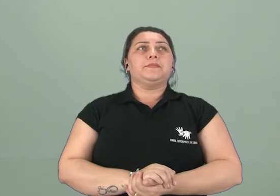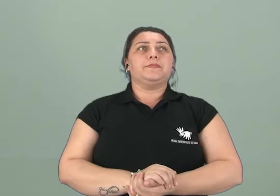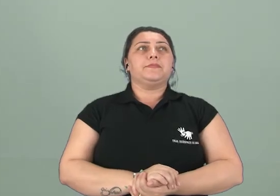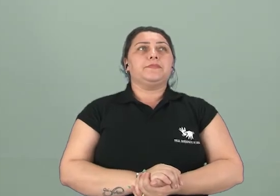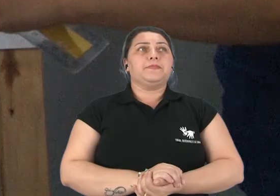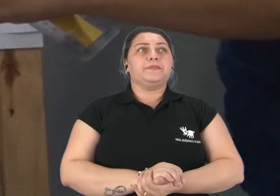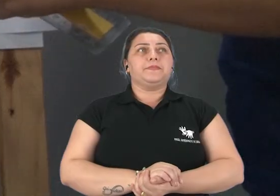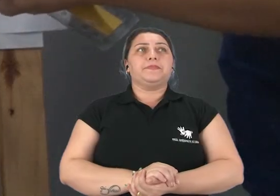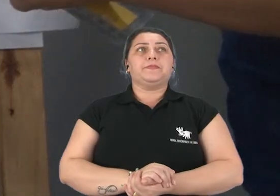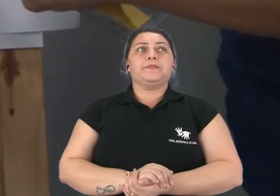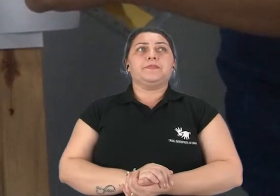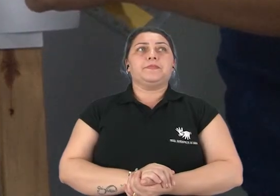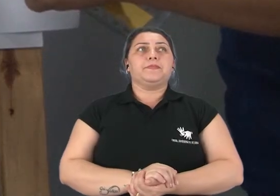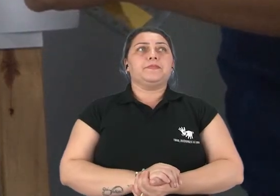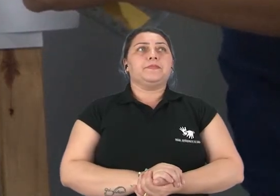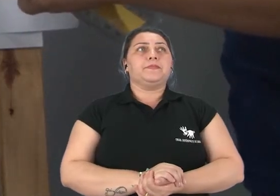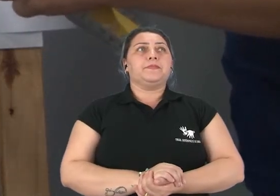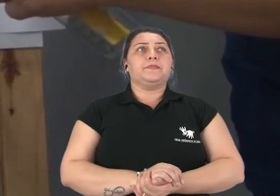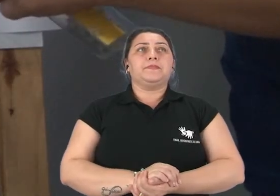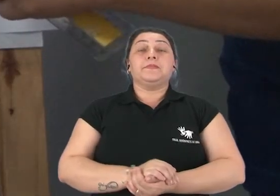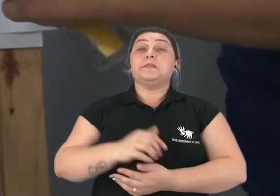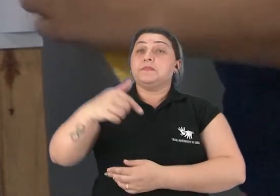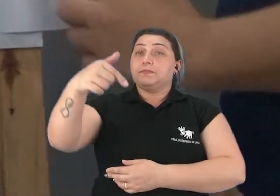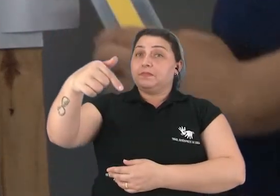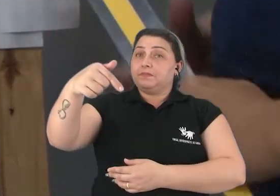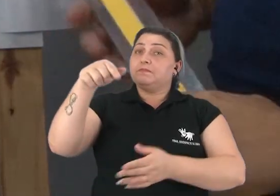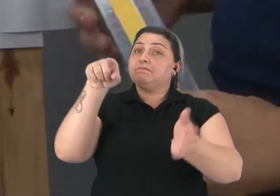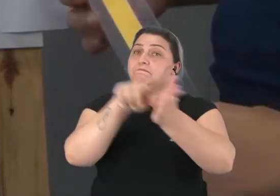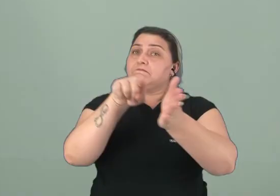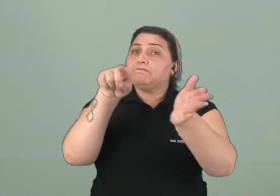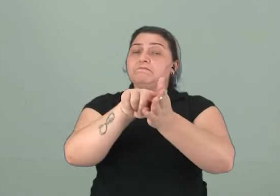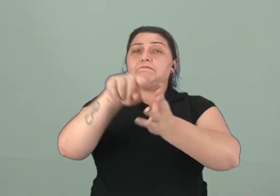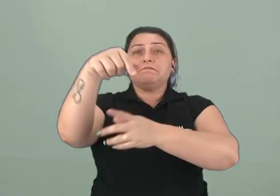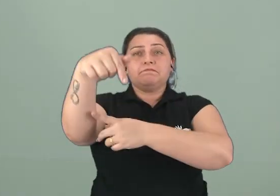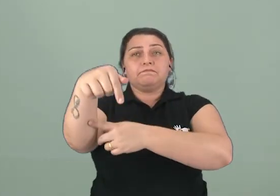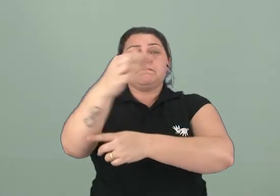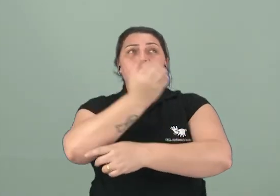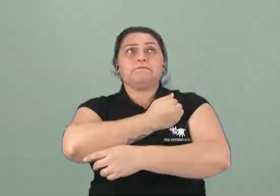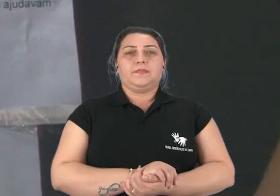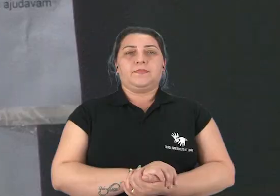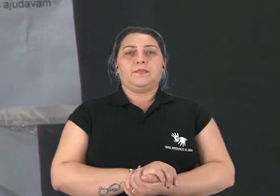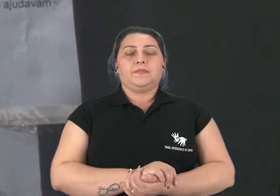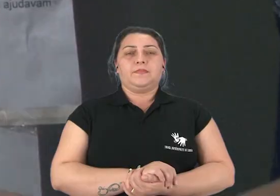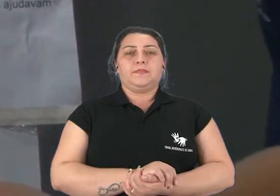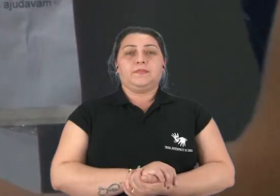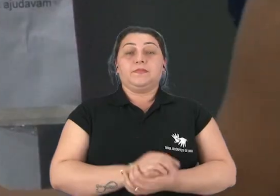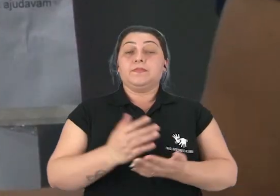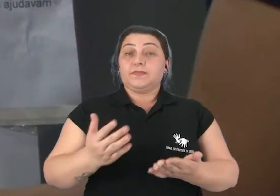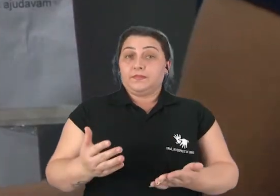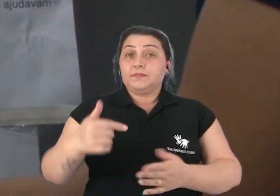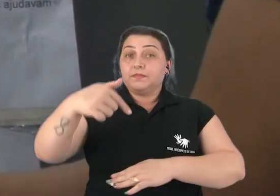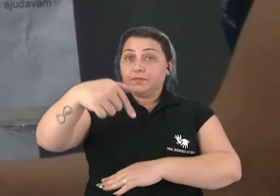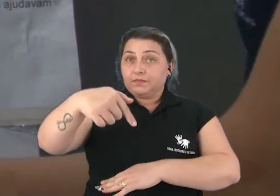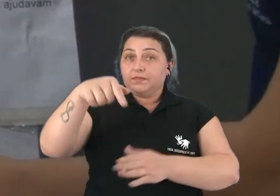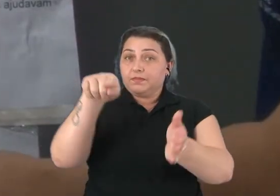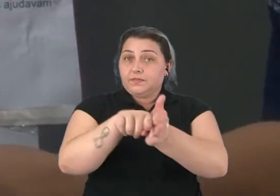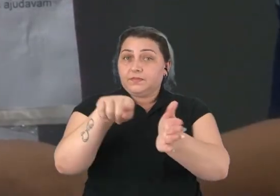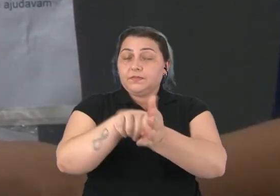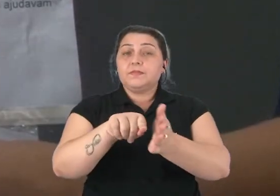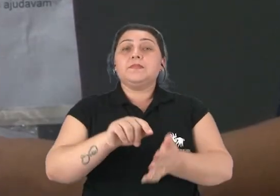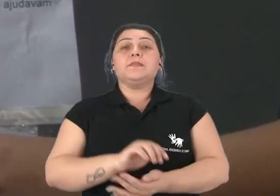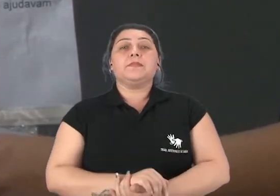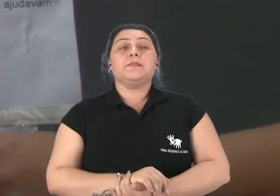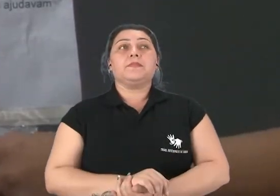Trabalha muito e é honesto, né? Por isso que ele é um sapateiro do bem. Então, vamos lá para a questão 7,